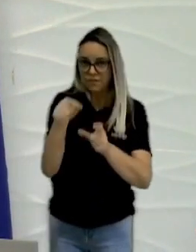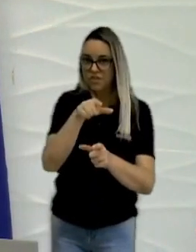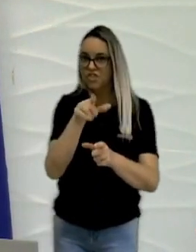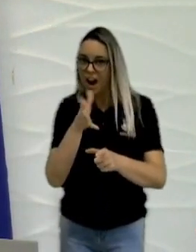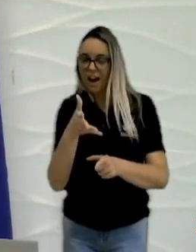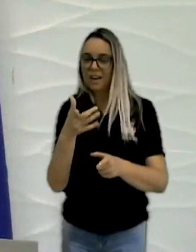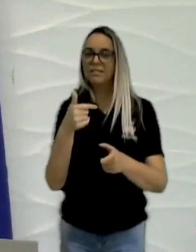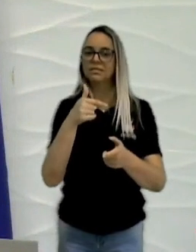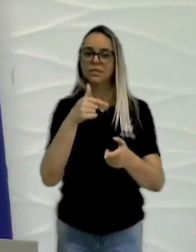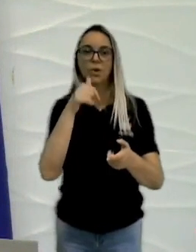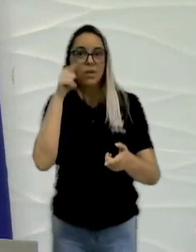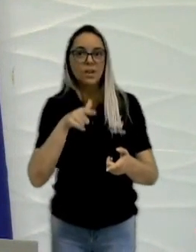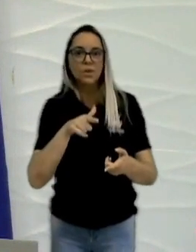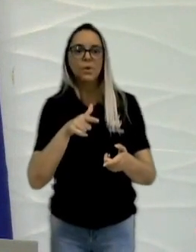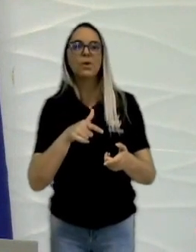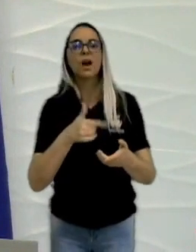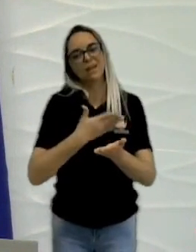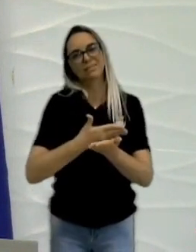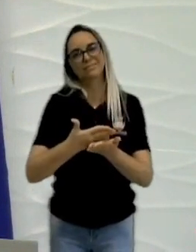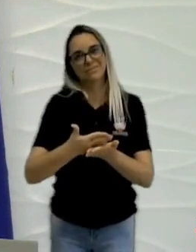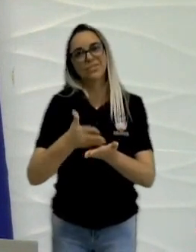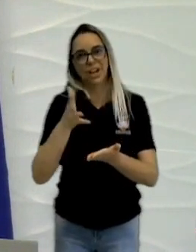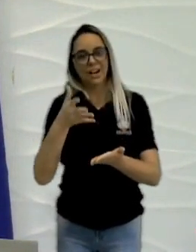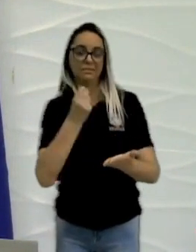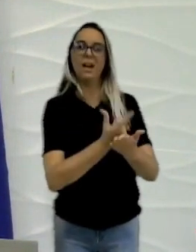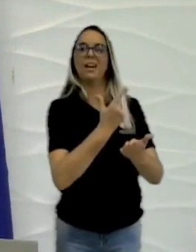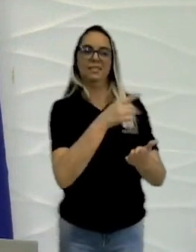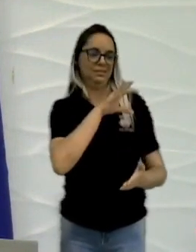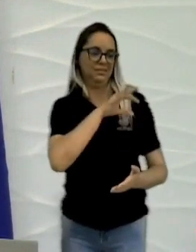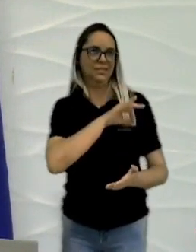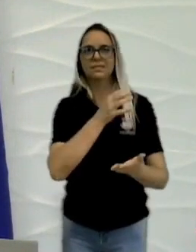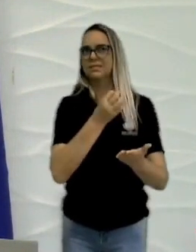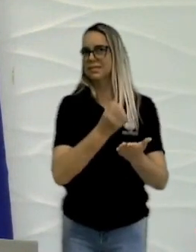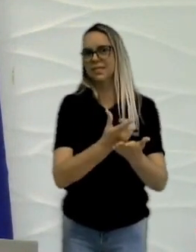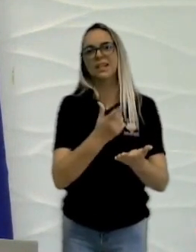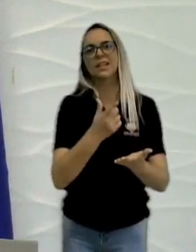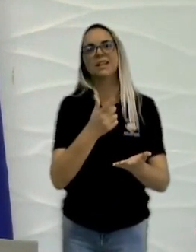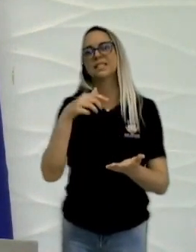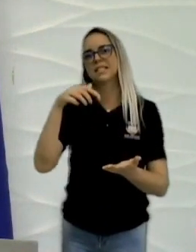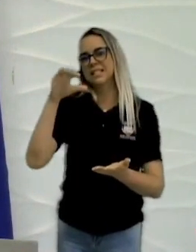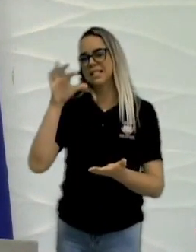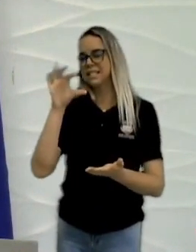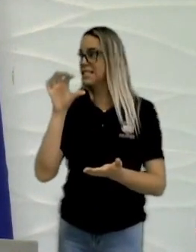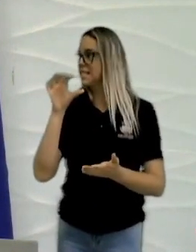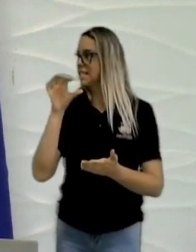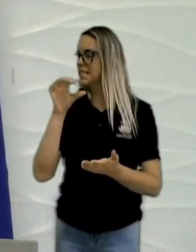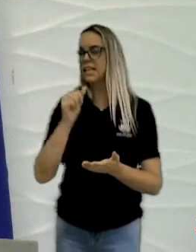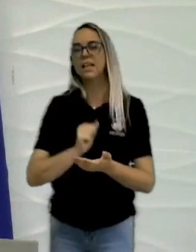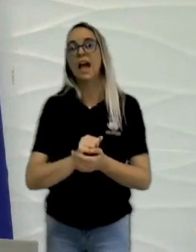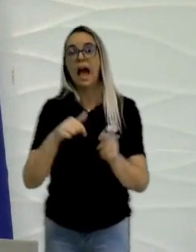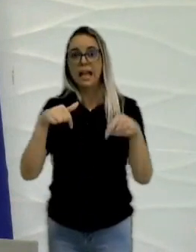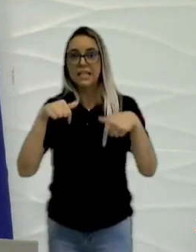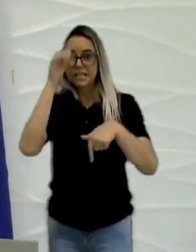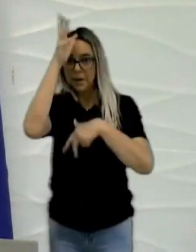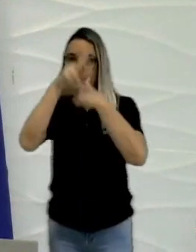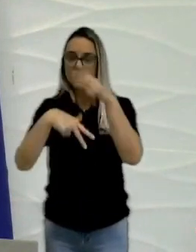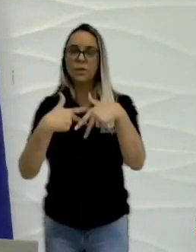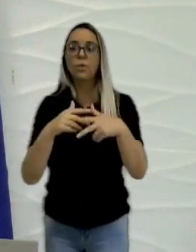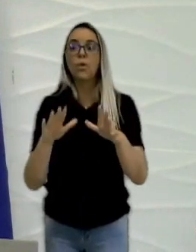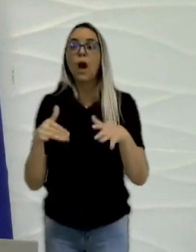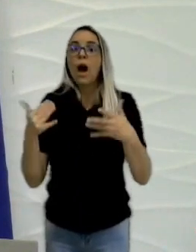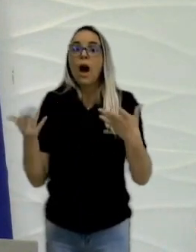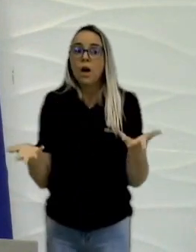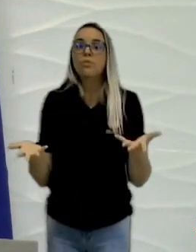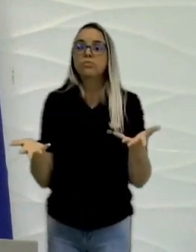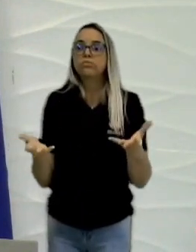vão estar aptos a receber a partir de março. Porém, em São Bento ainda não saiu a portaria dizendo quais municípios estão